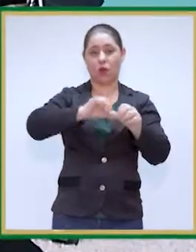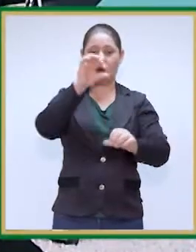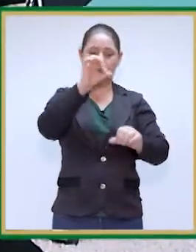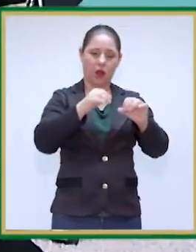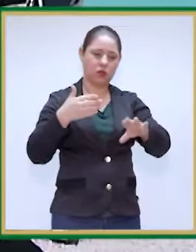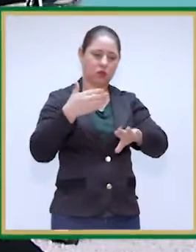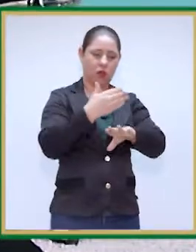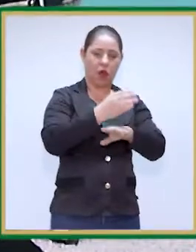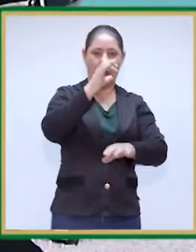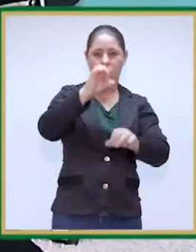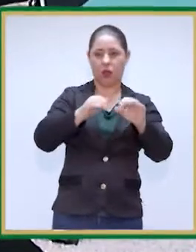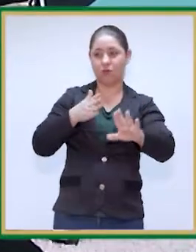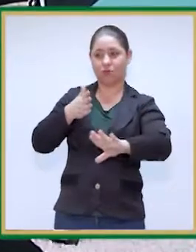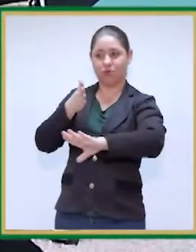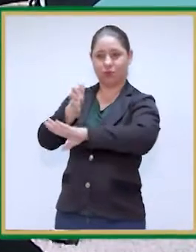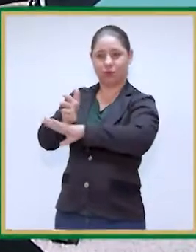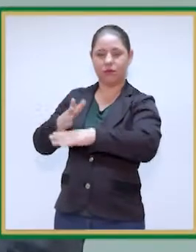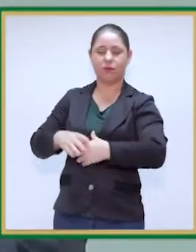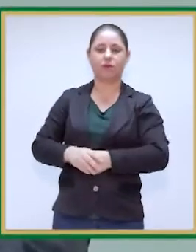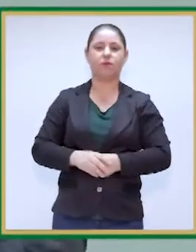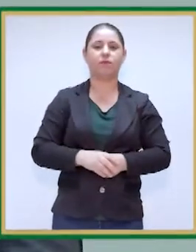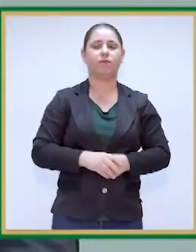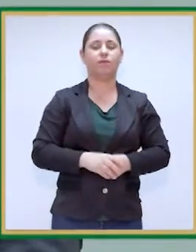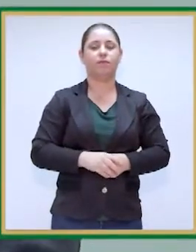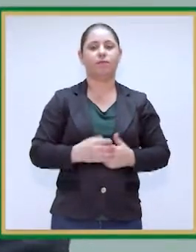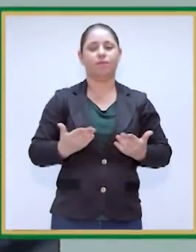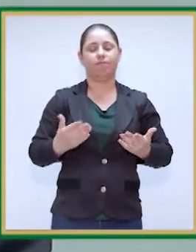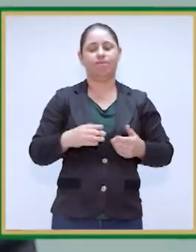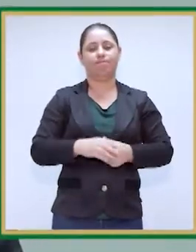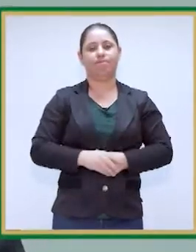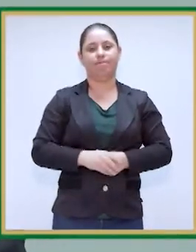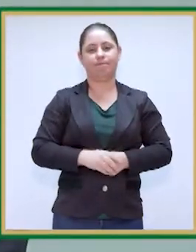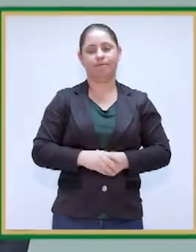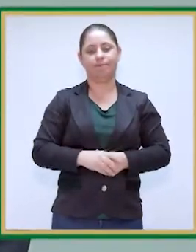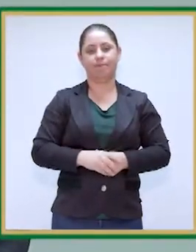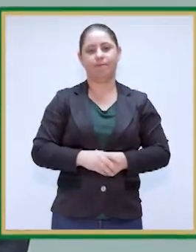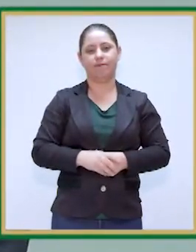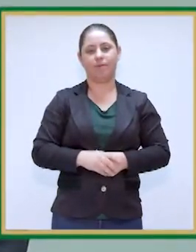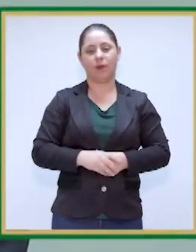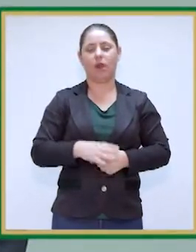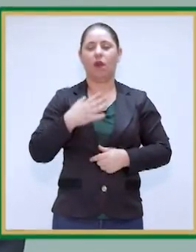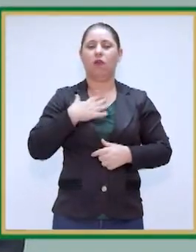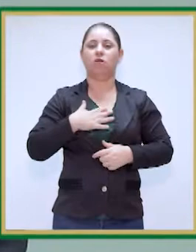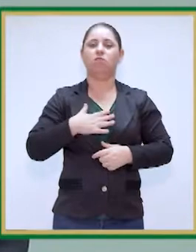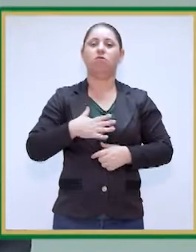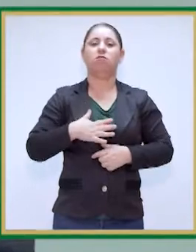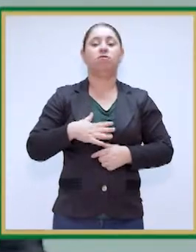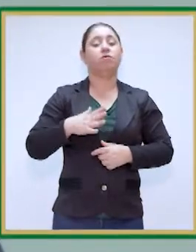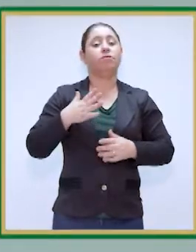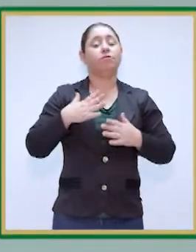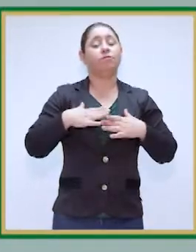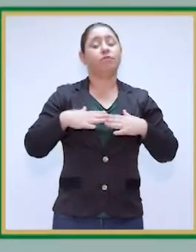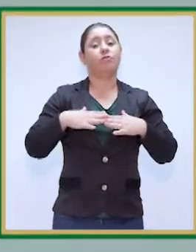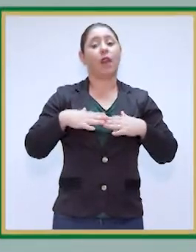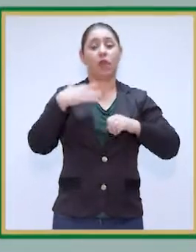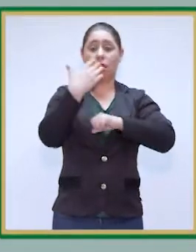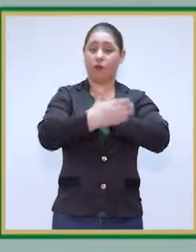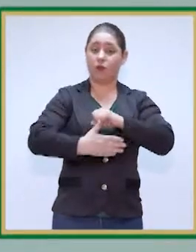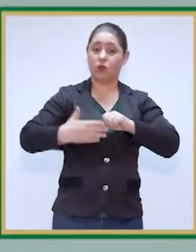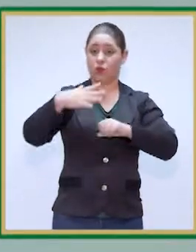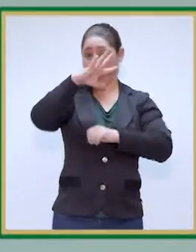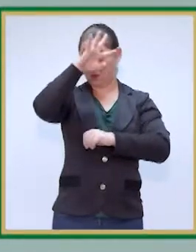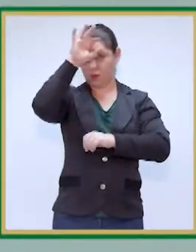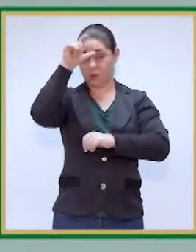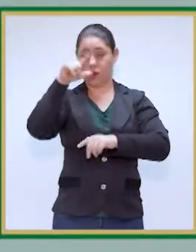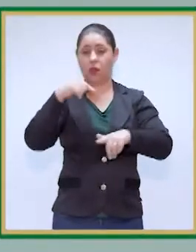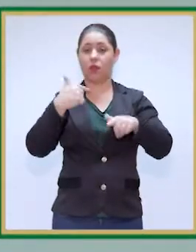né, da análise de entrada agora para análise de saída. Tá, vamos lá. Assim, então, com bastante tranquilidade, a Defensoria de